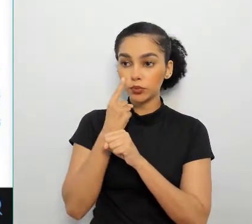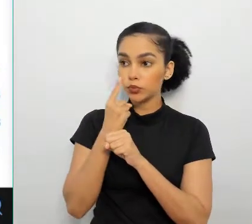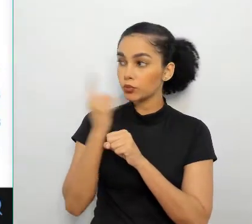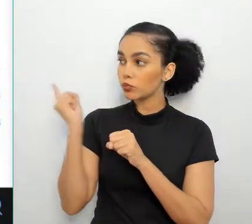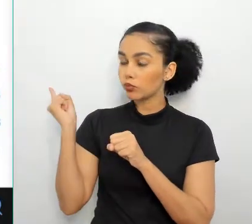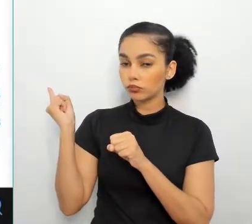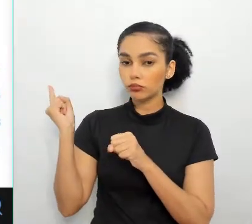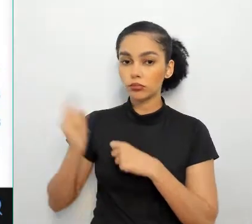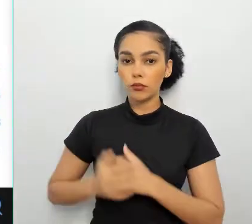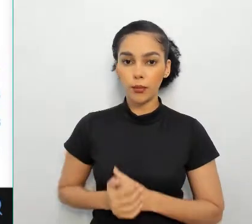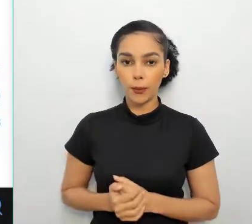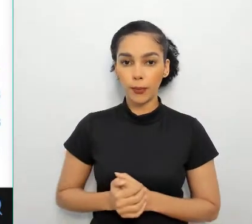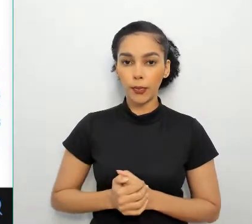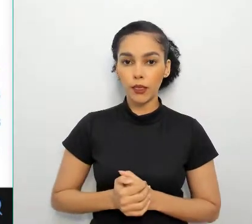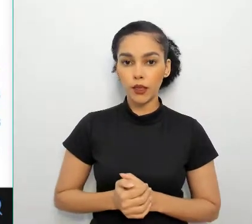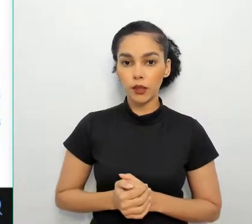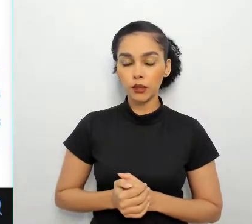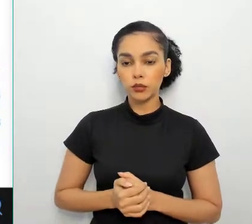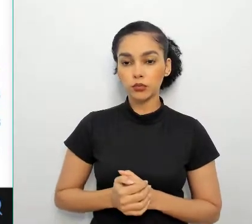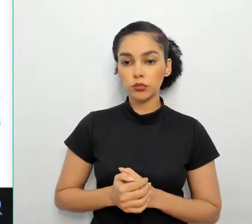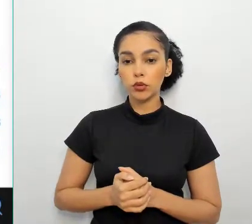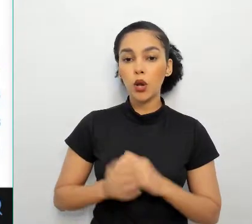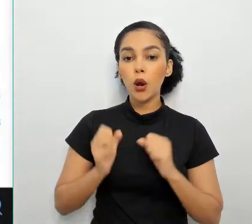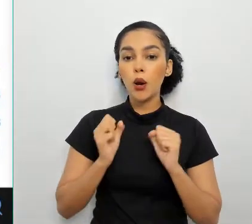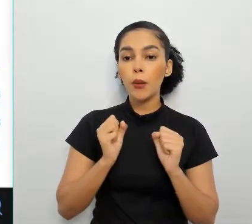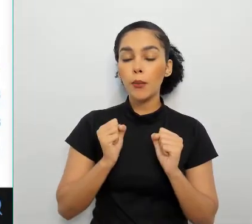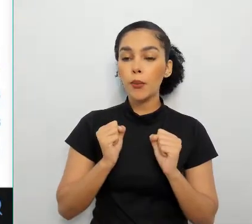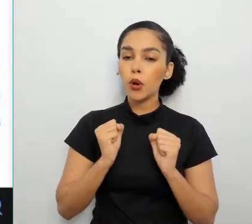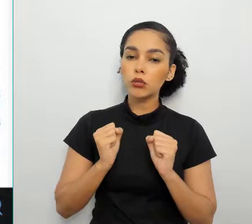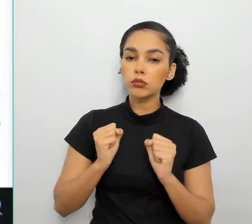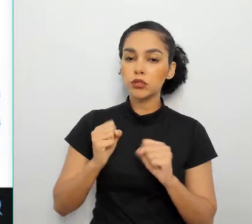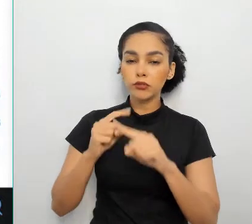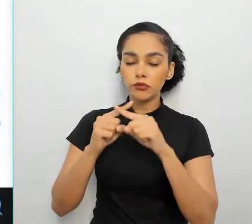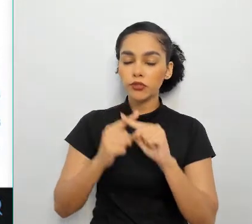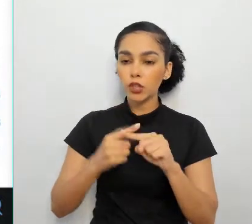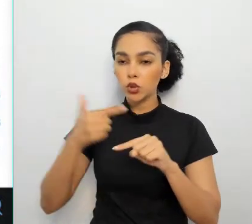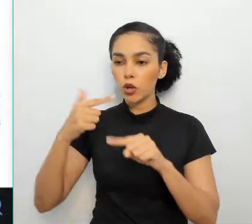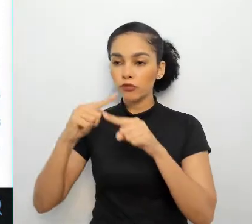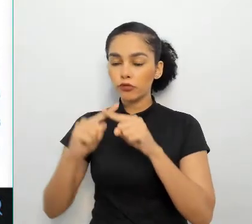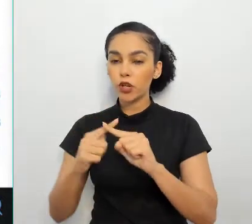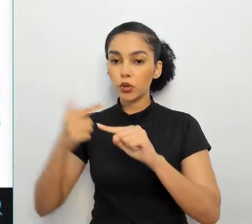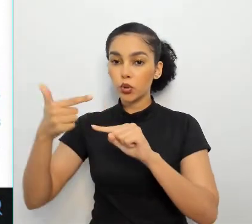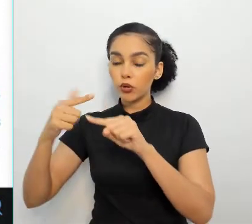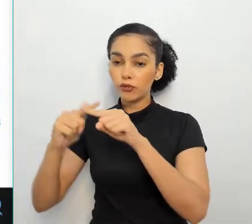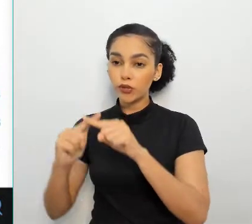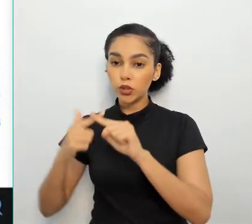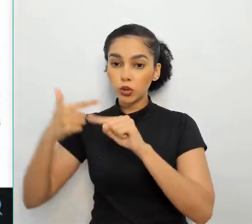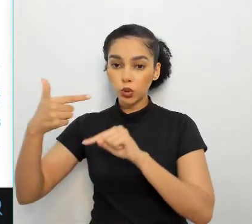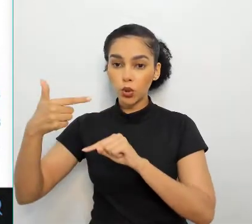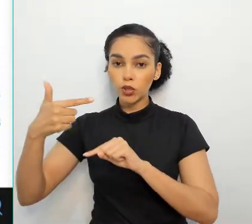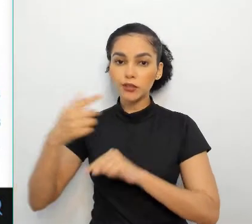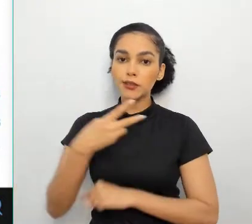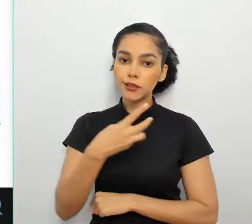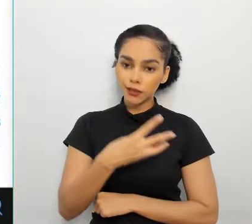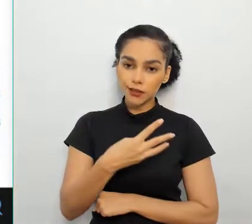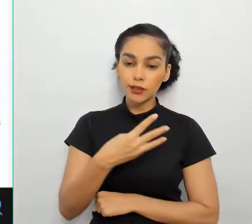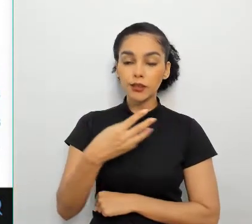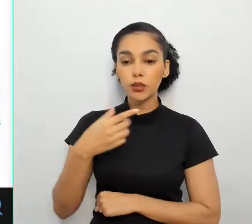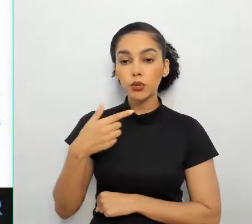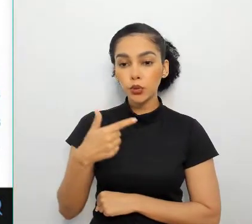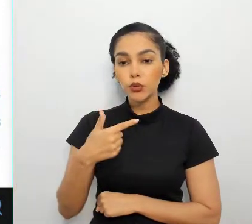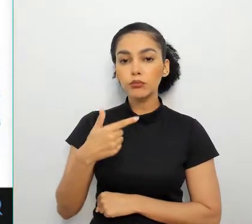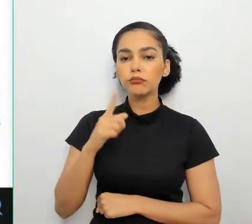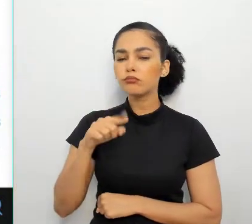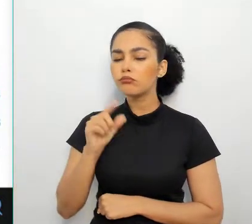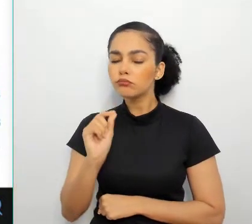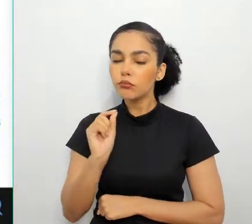em potência de base 2. 2 vezes 2, 4, vezes 2, 8, vezes 2, 16, vezes 2, 32. Ou seja, o 32 é 2